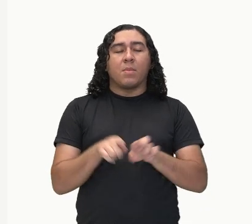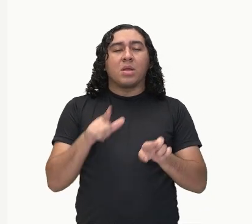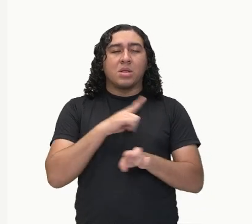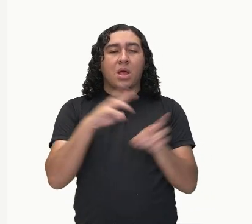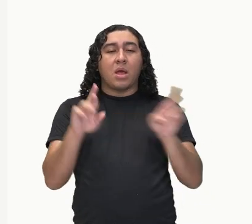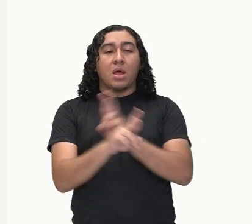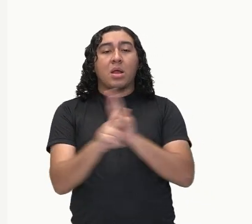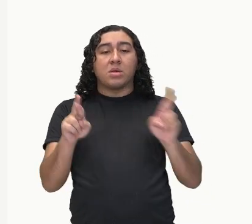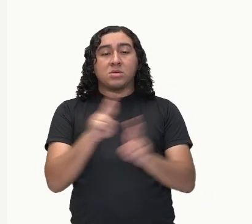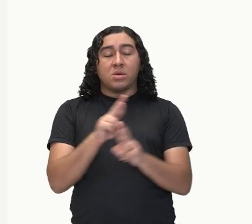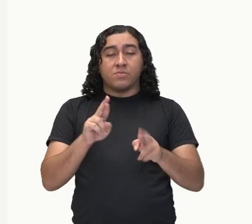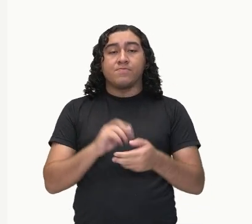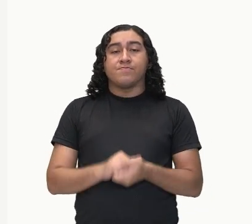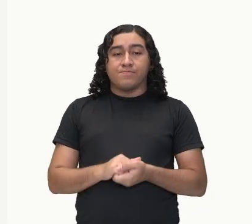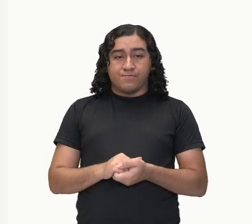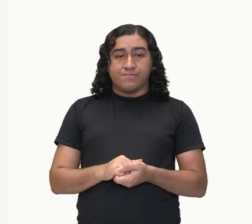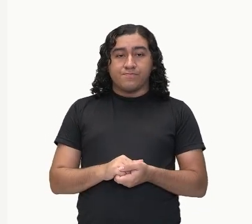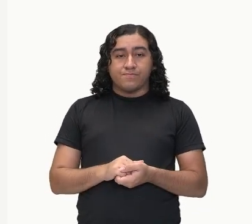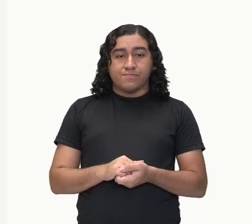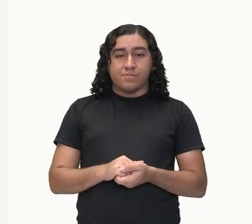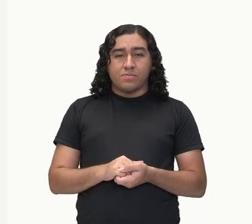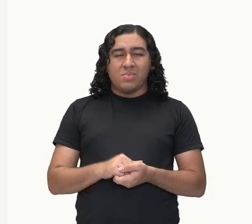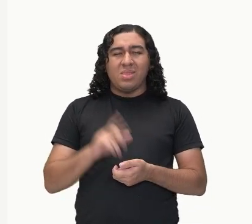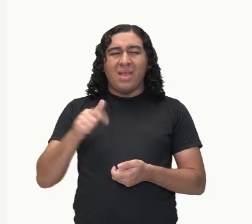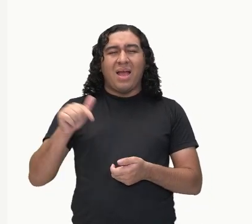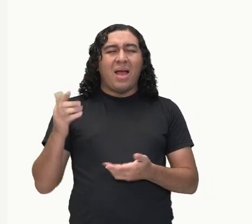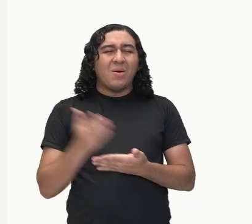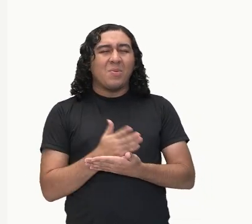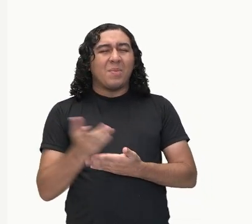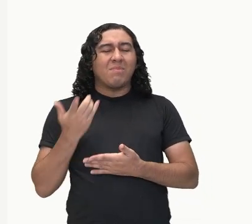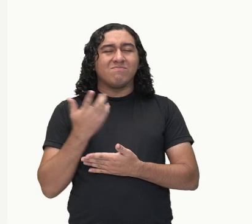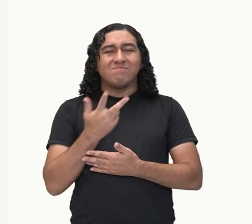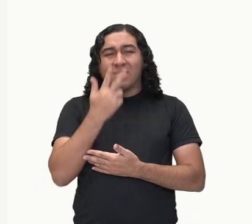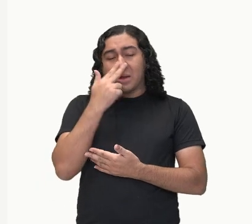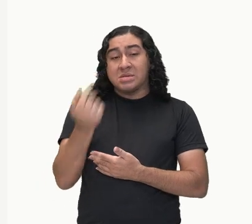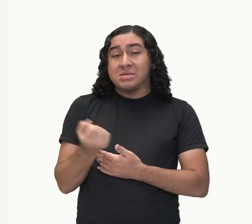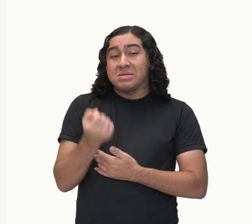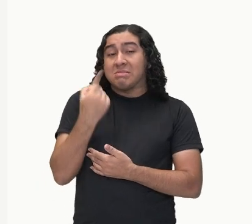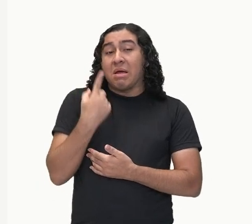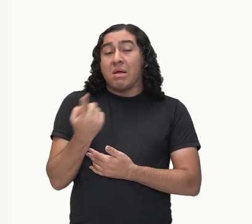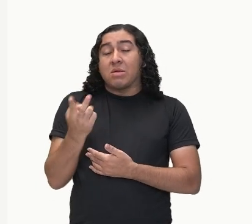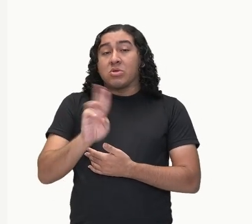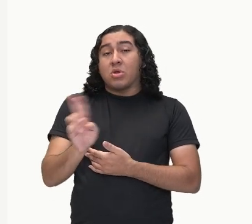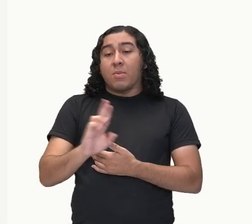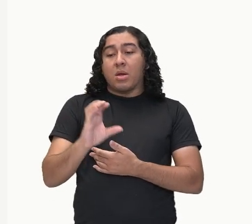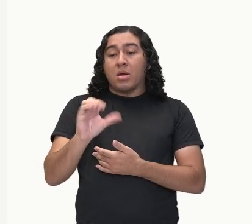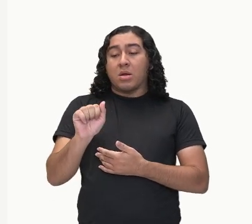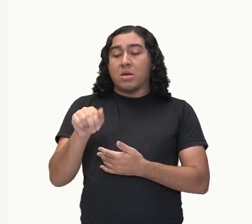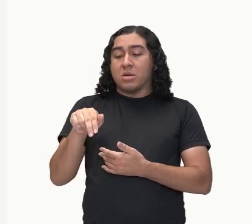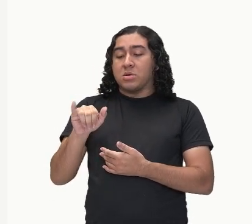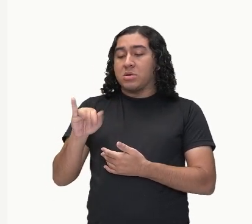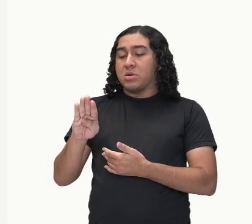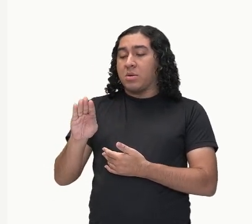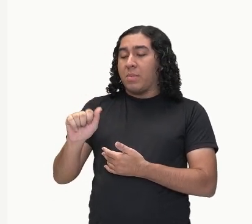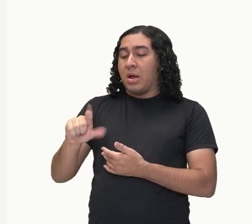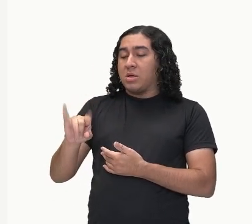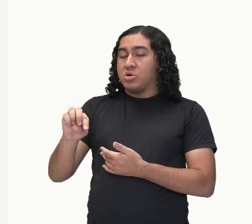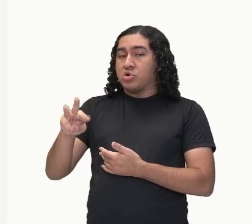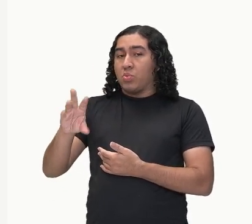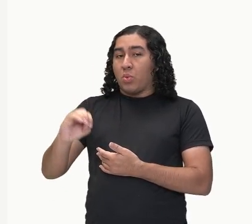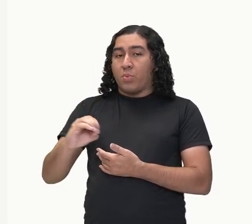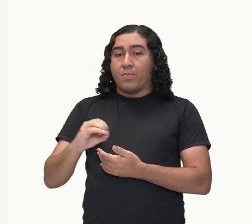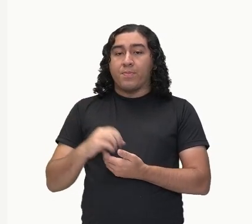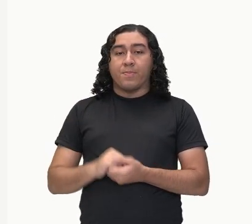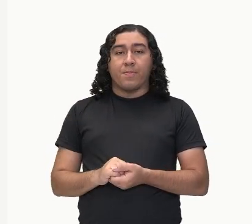relação intraespecífica uma não muito boa, não muito benéfica, né, que é a relação do canibalismo. Nesse caso